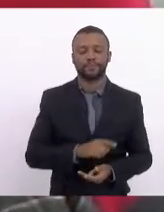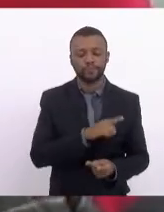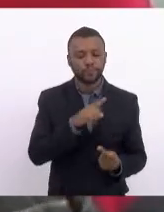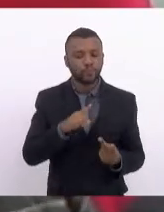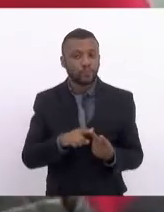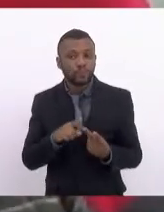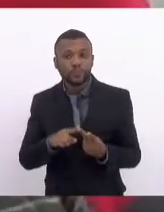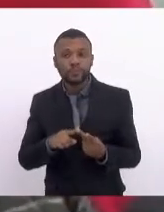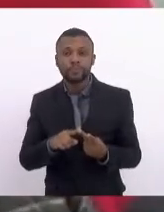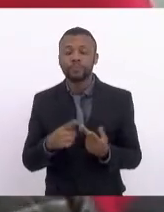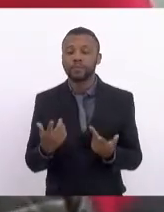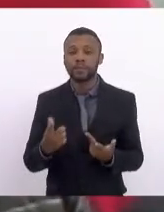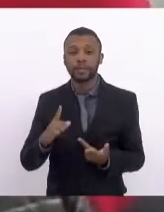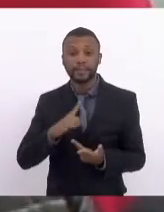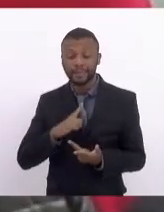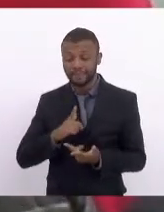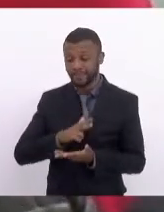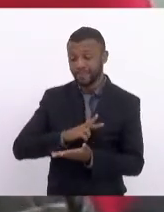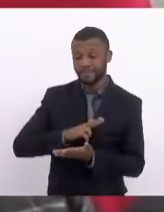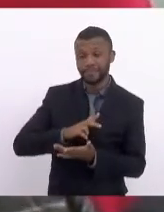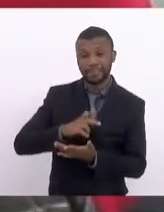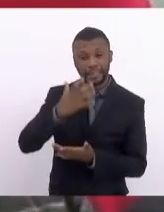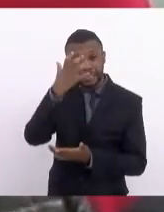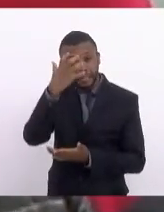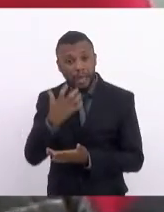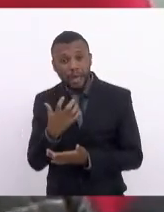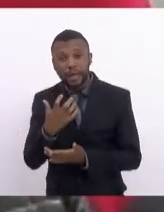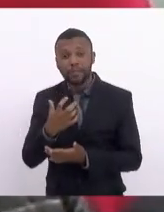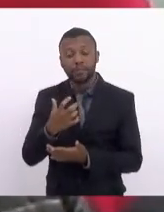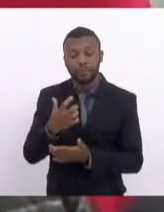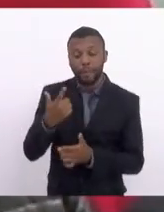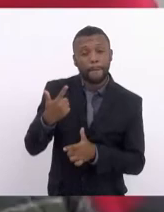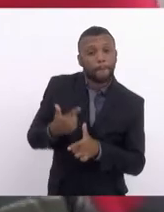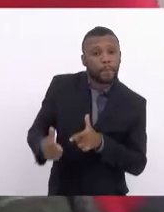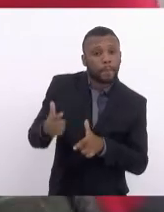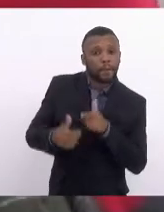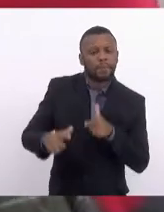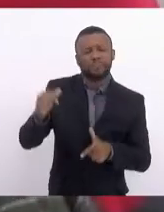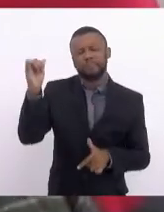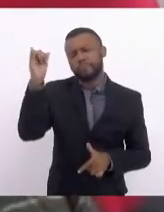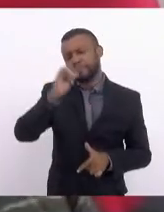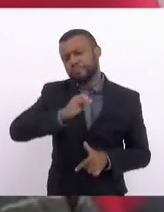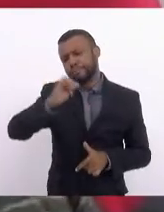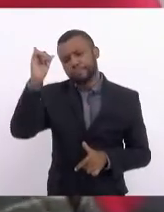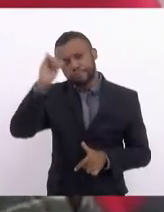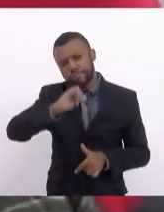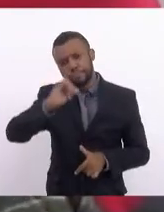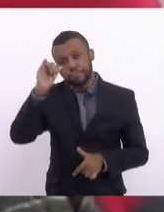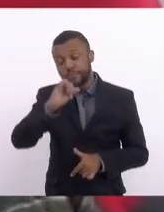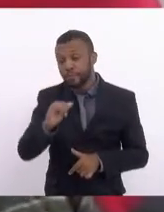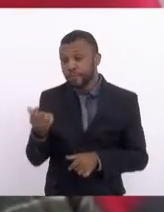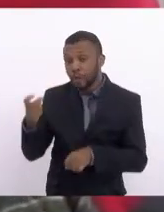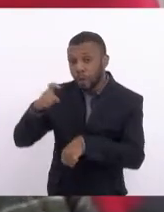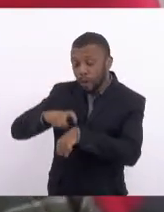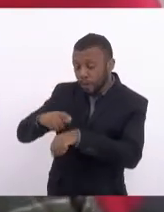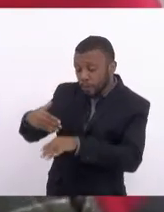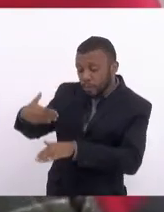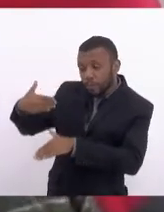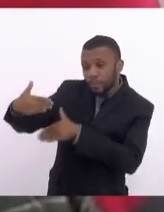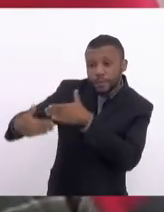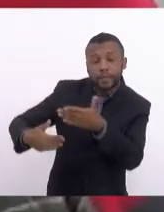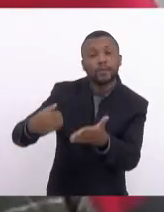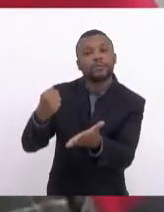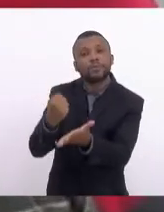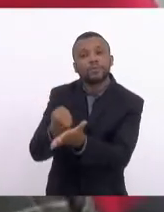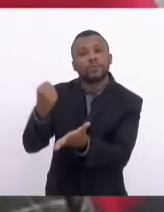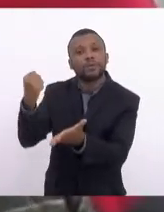existem sérios e antigos problemas na concessão, né, nos processos de concessão das barcas